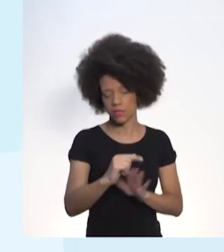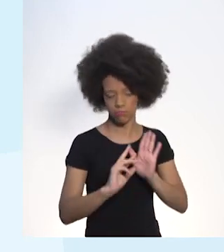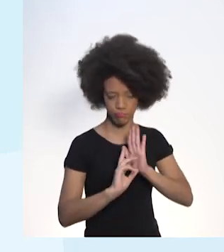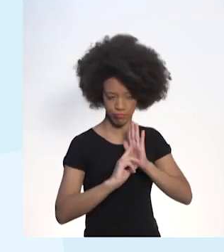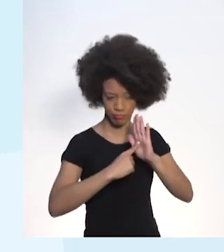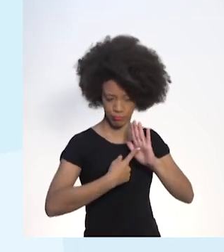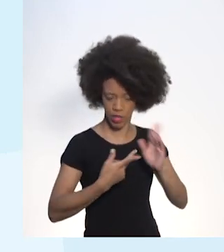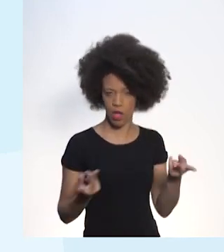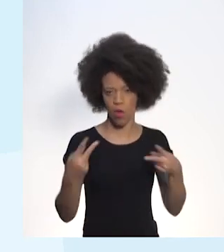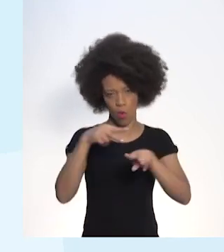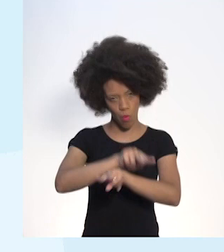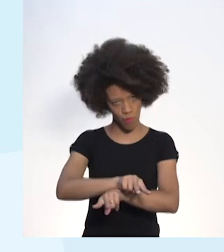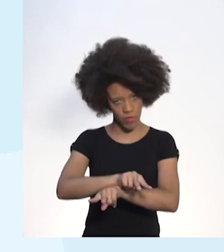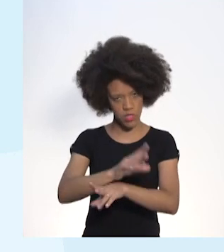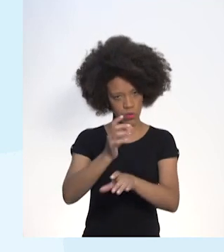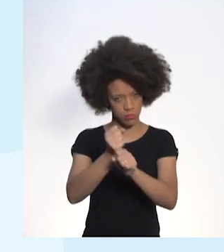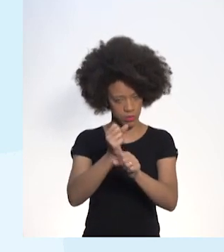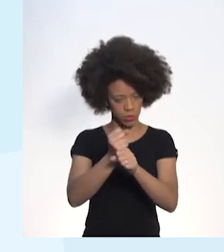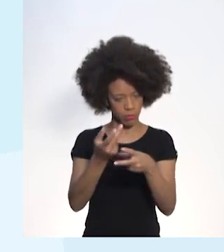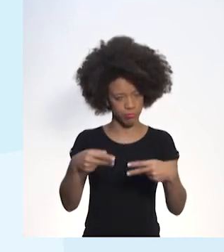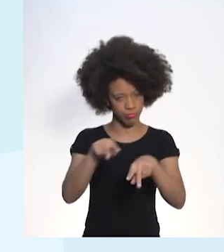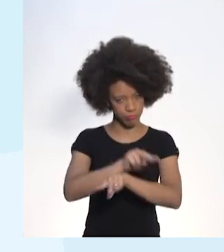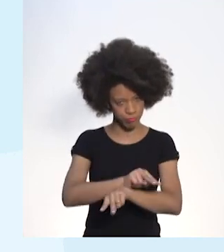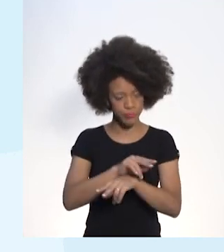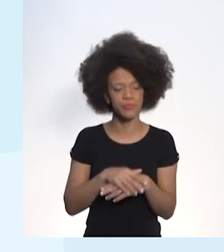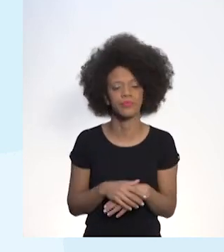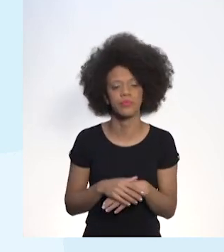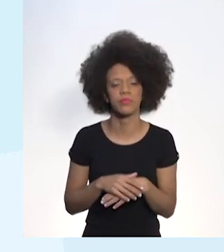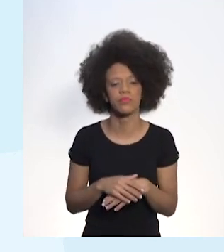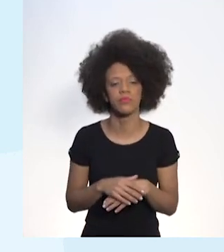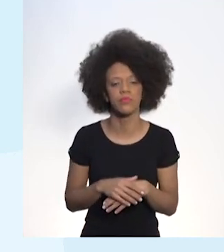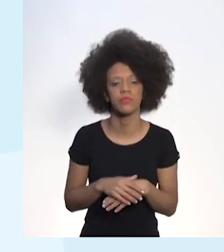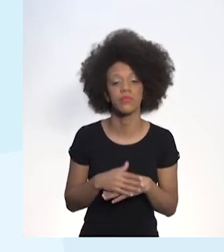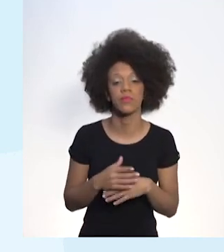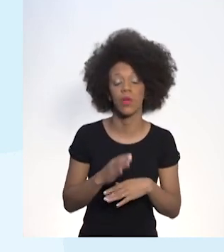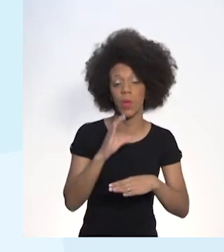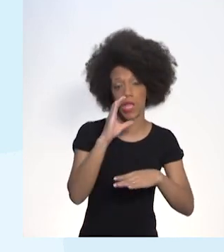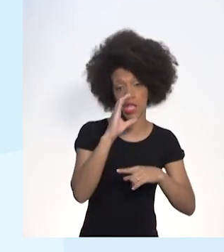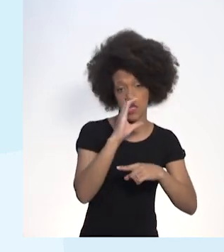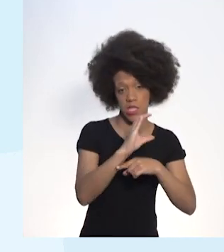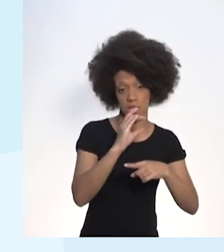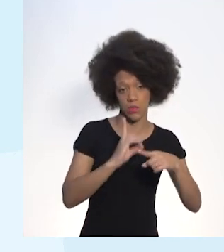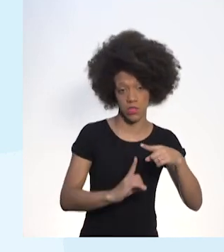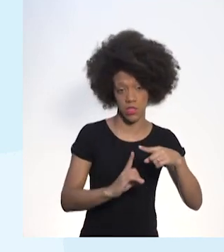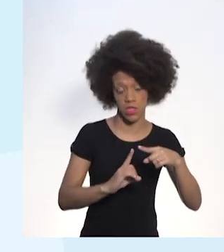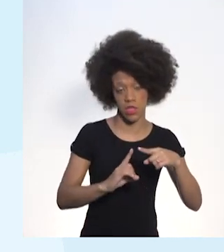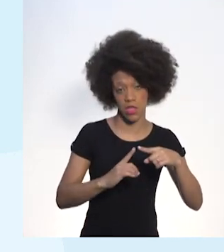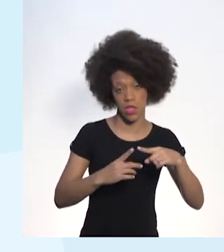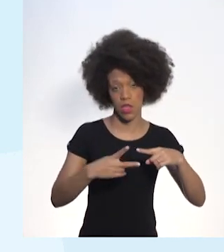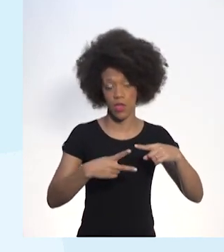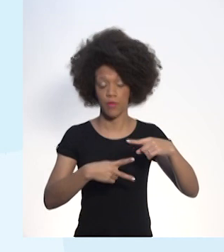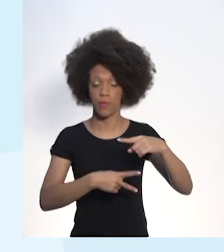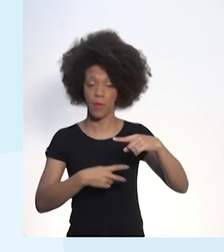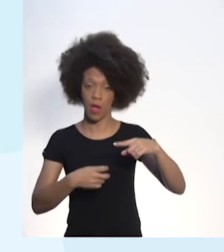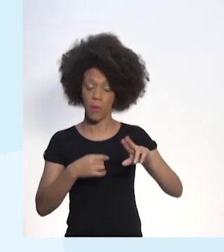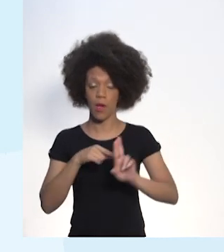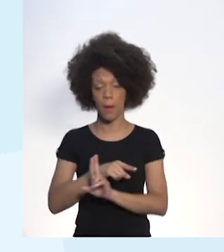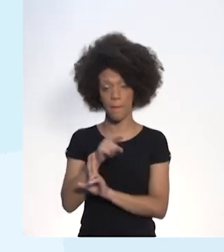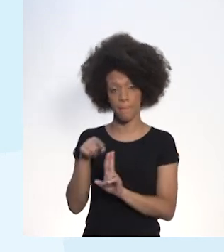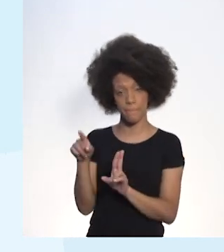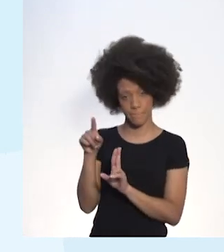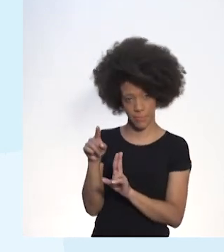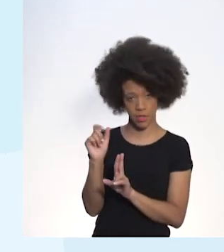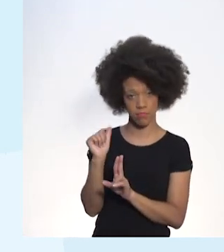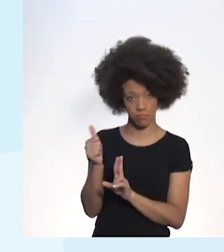a inversão, né, do processo. Exatamente. Então nós temos aí, ó, circunferência dividido por diâmetro igual